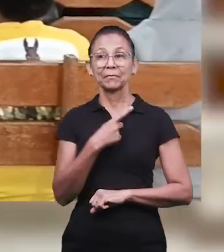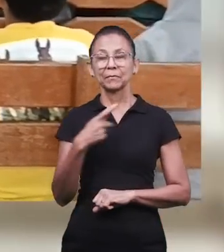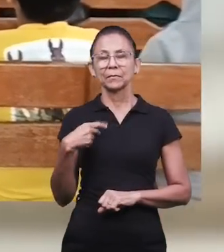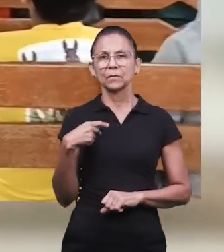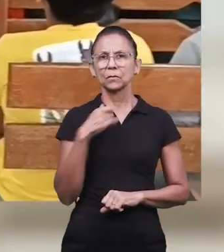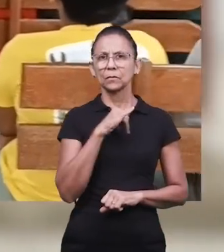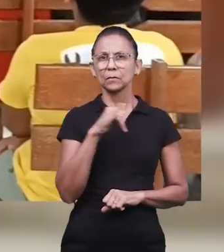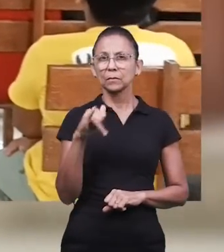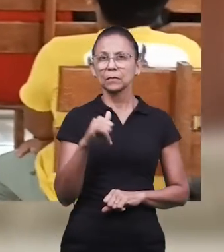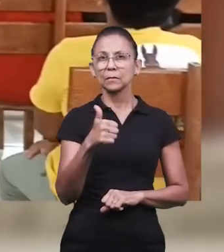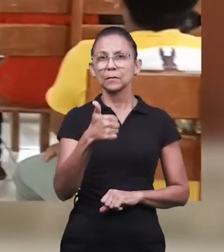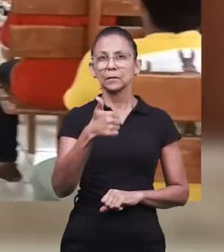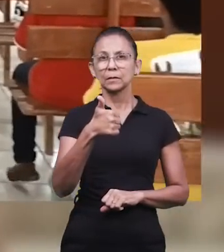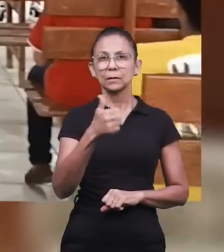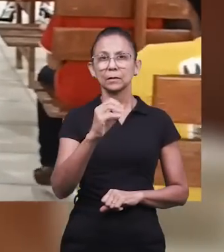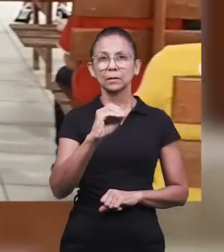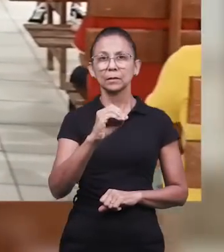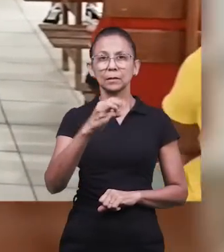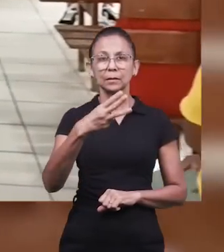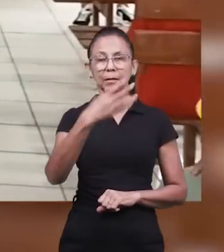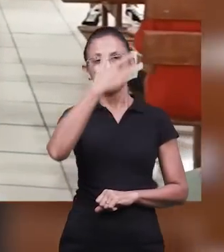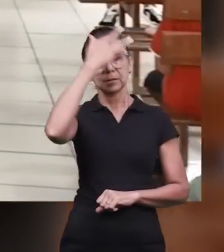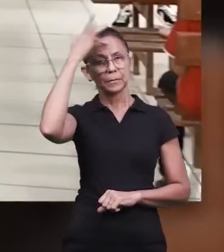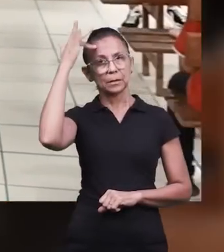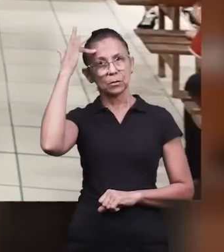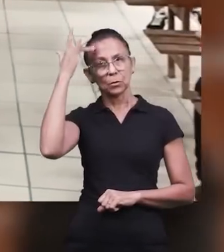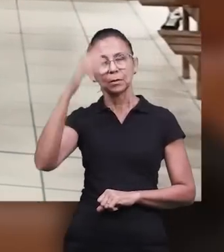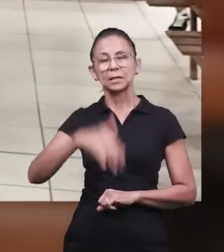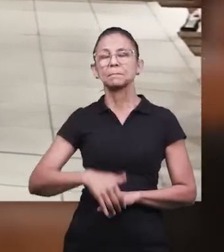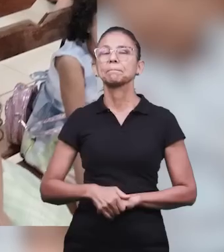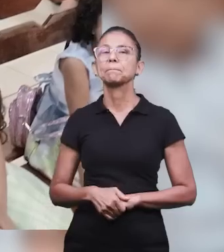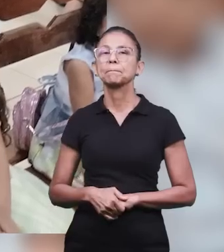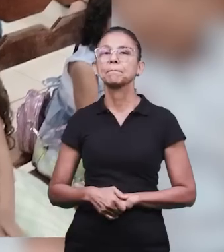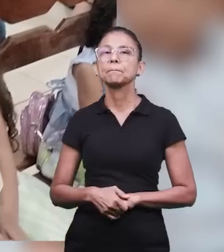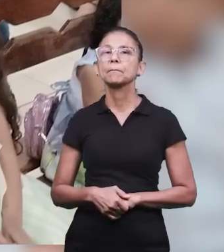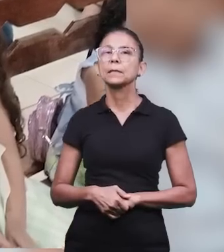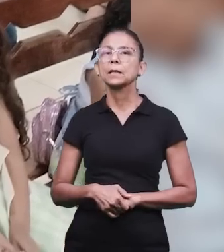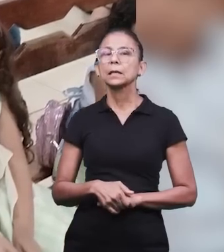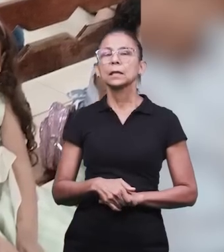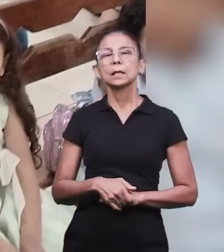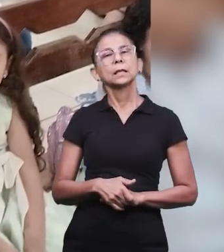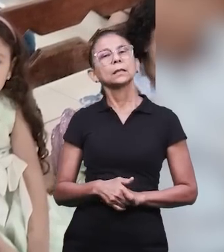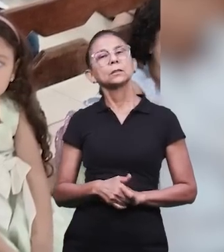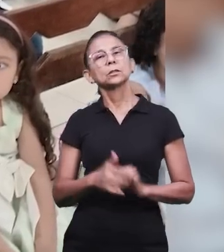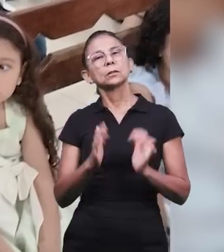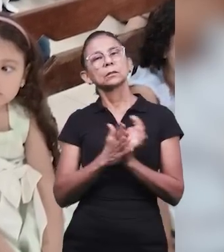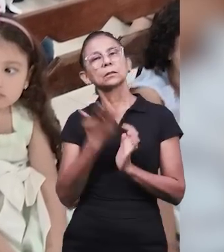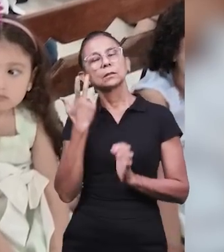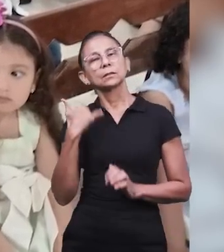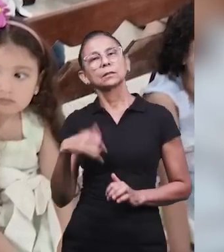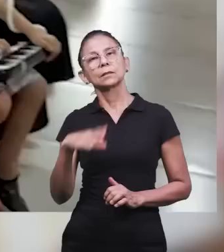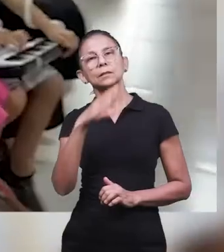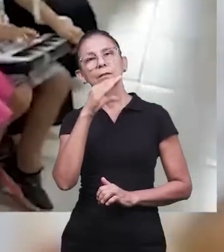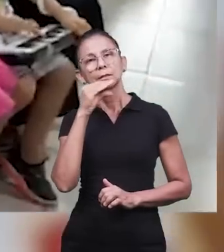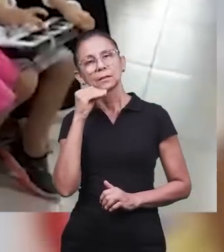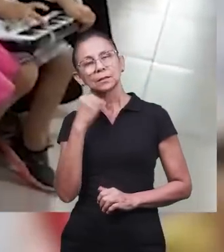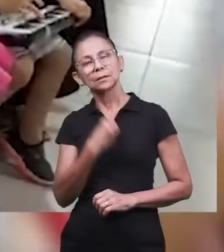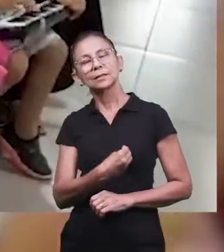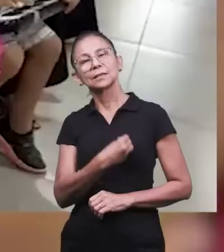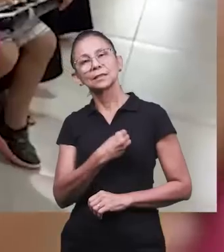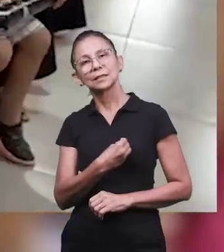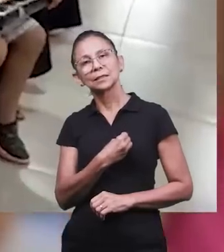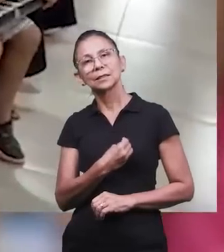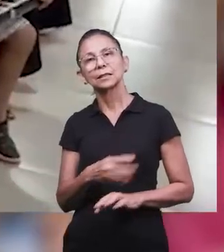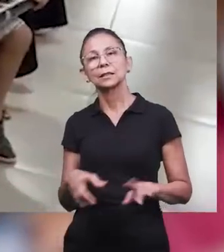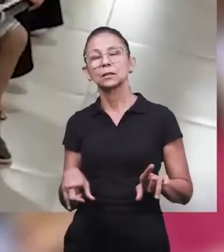estiveram presentes 73 vidas, sendo 53 visitantes entre crianças, intermediários e adolescentes. Já na cidade